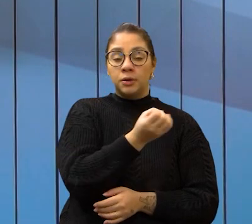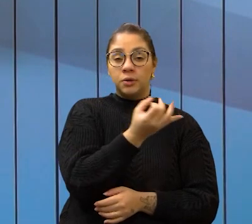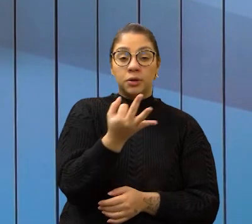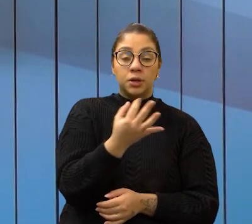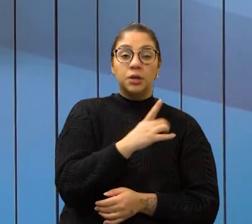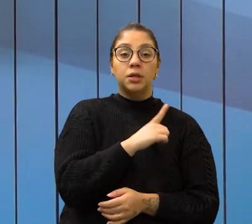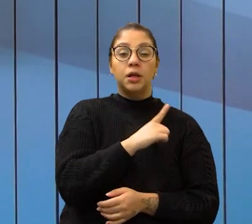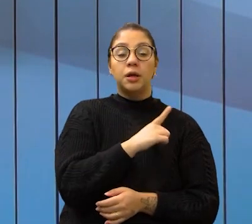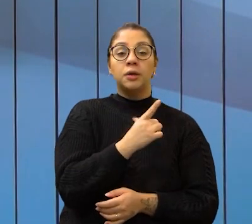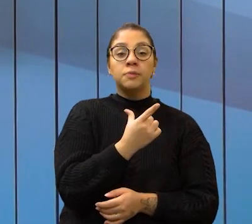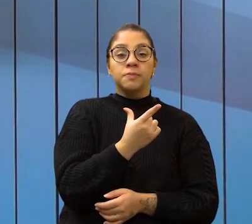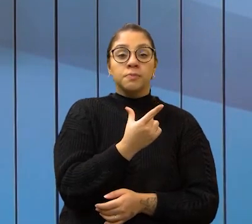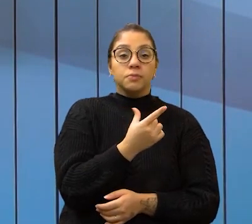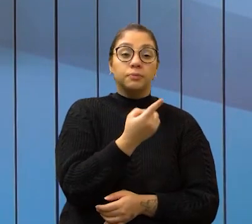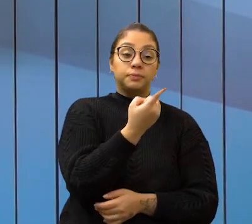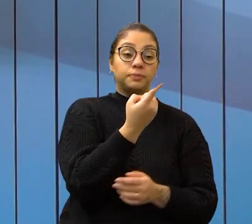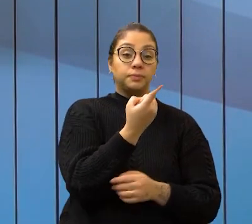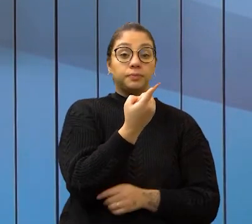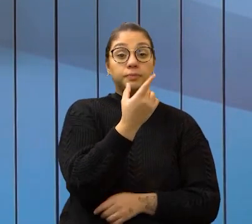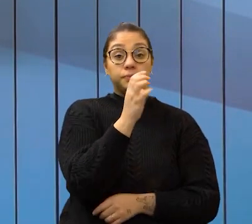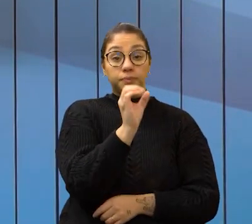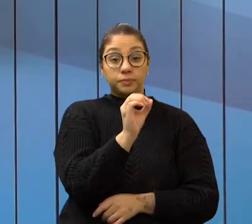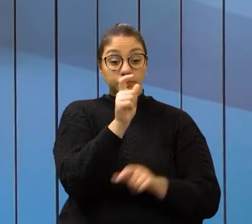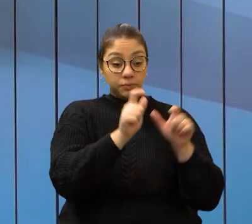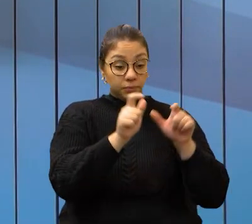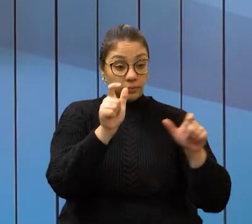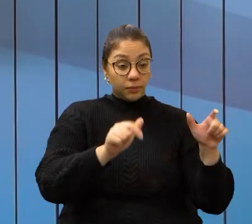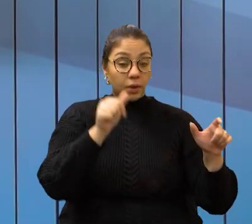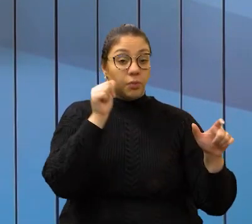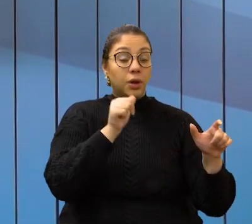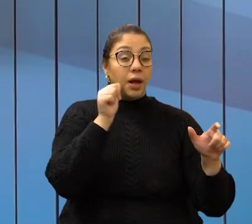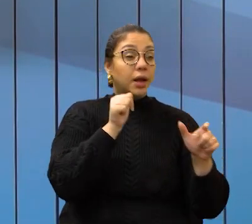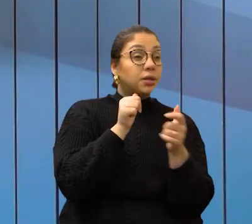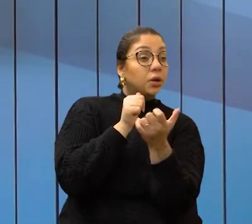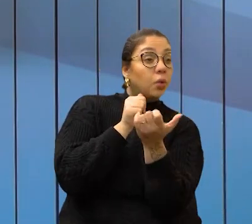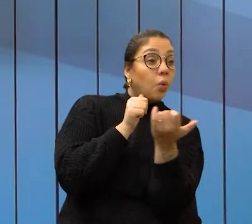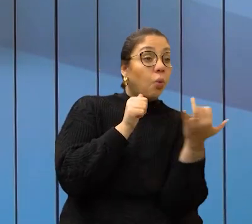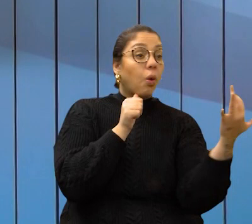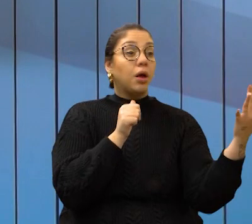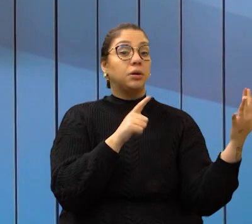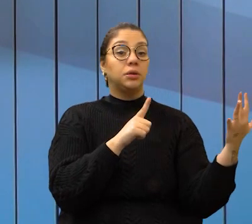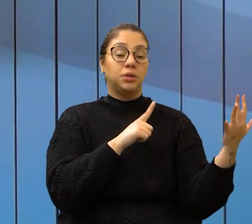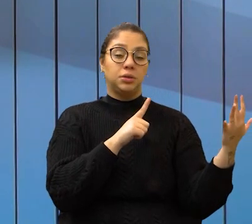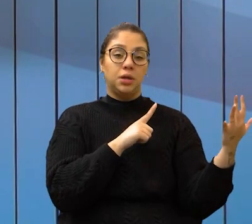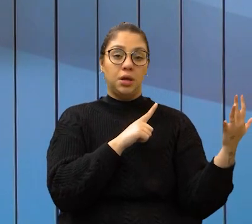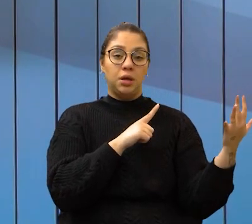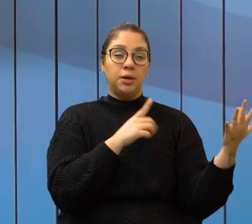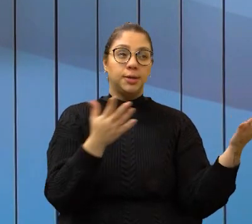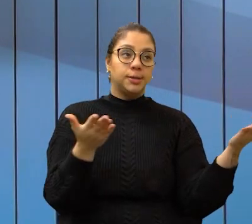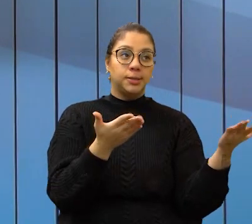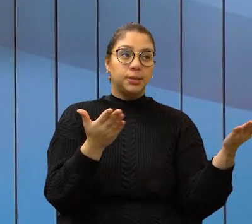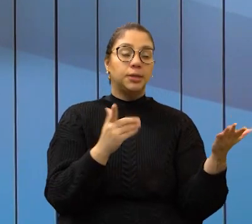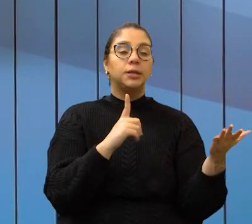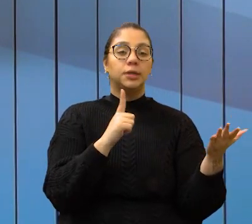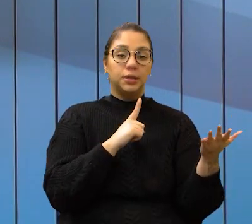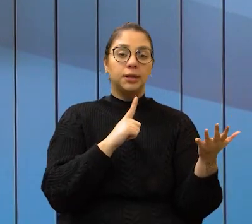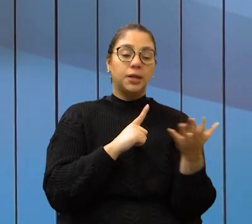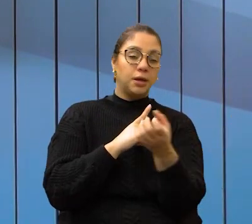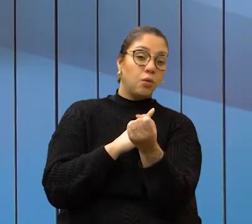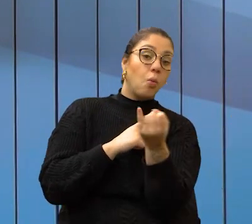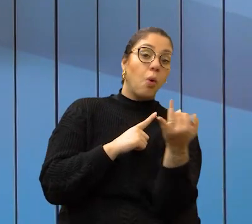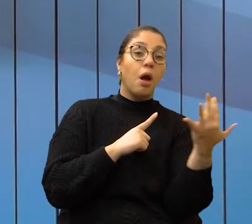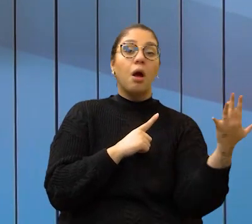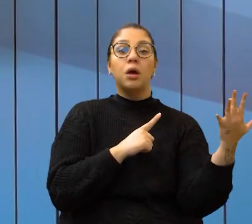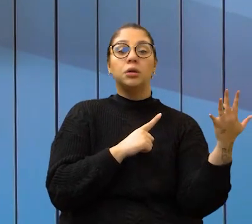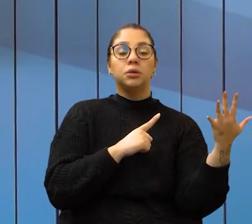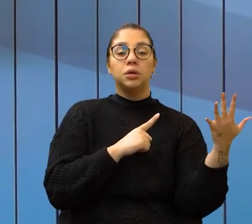A cada de 10 mulheres, quantas, são, vamos dizer assim, acometidas, né,